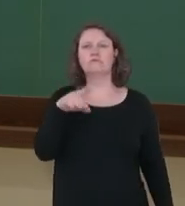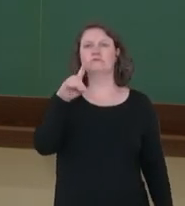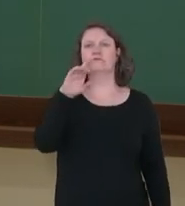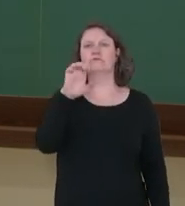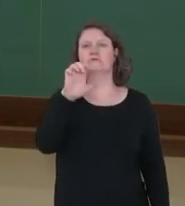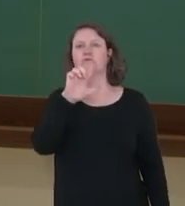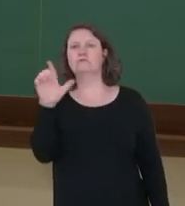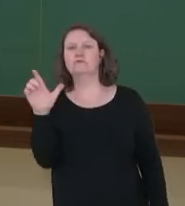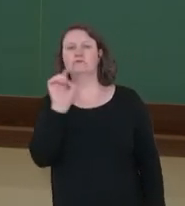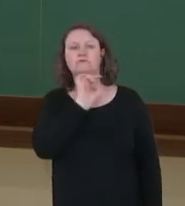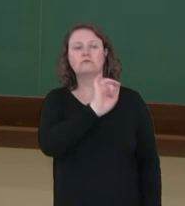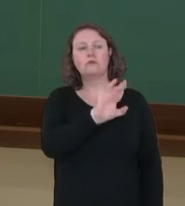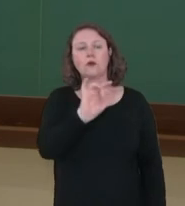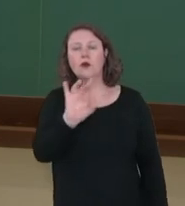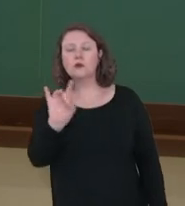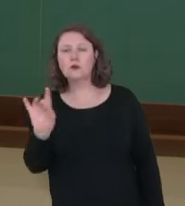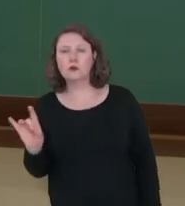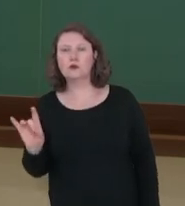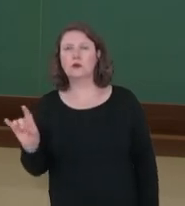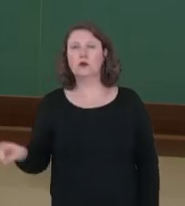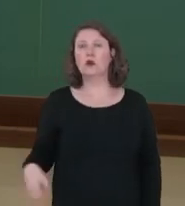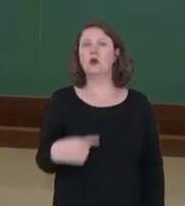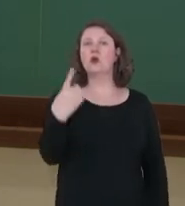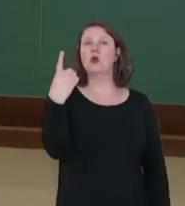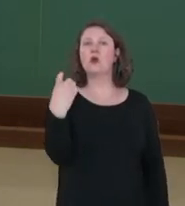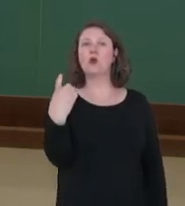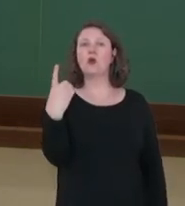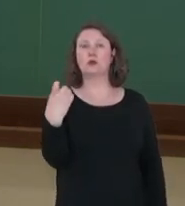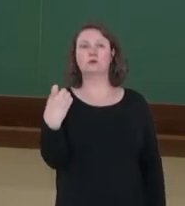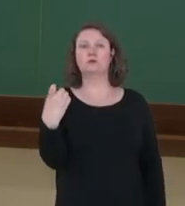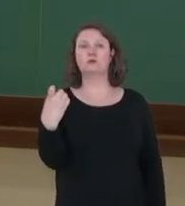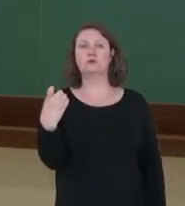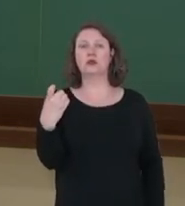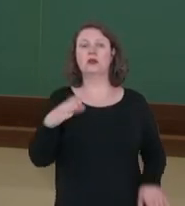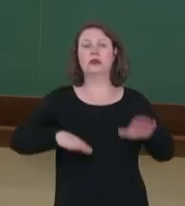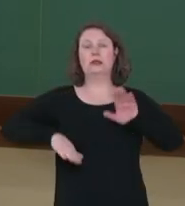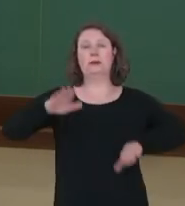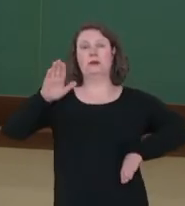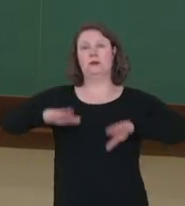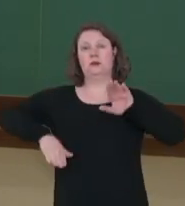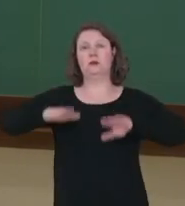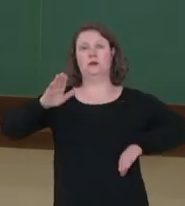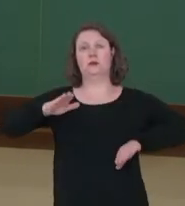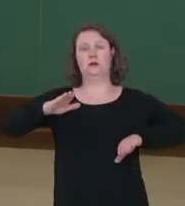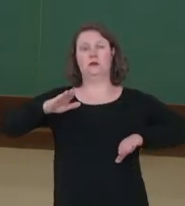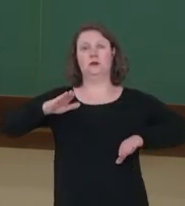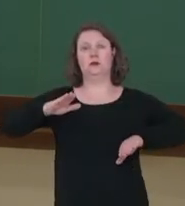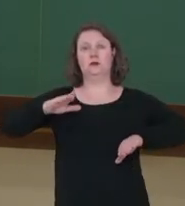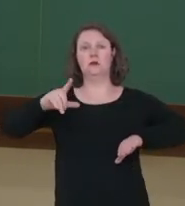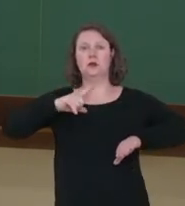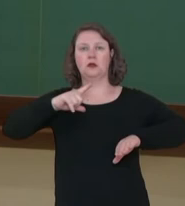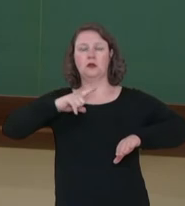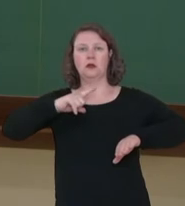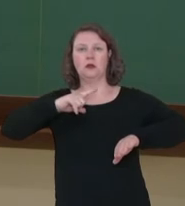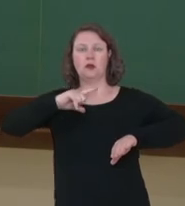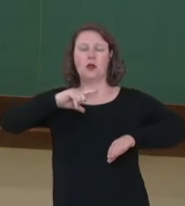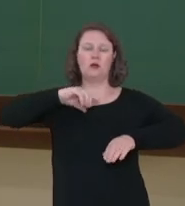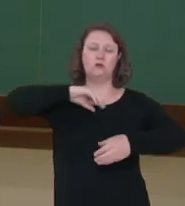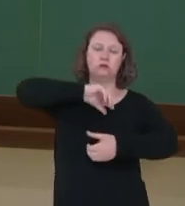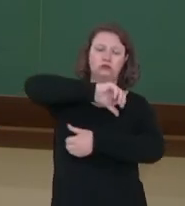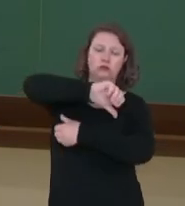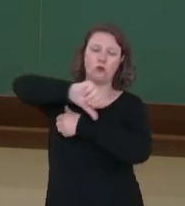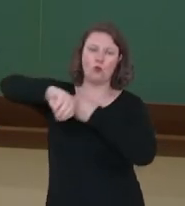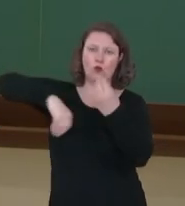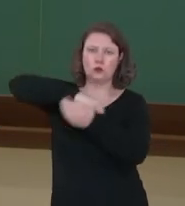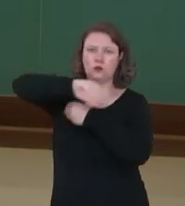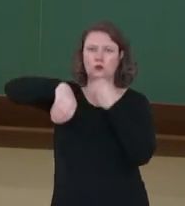indivíduo vai ser único dependendo desse cruzamento, do cruzamento dessas informações genéticas, ok?